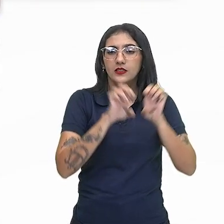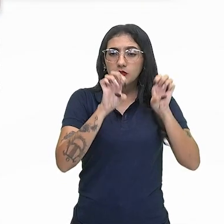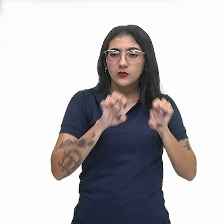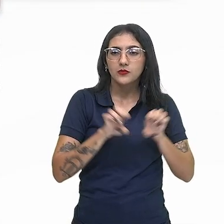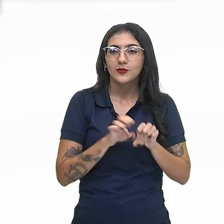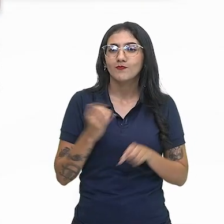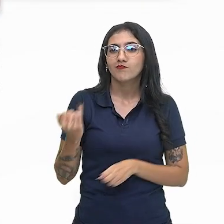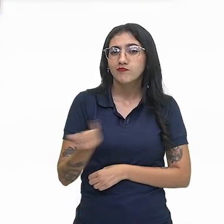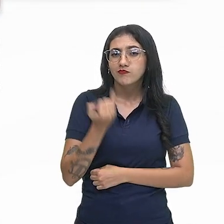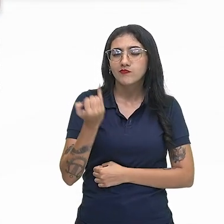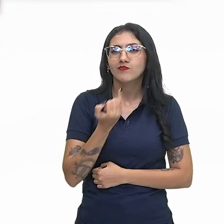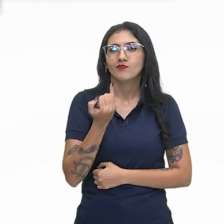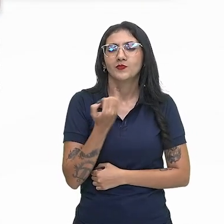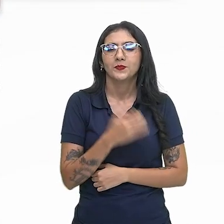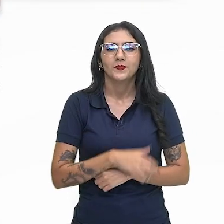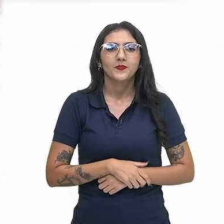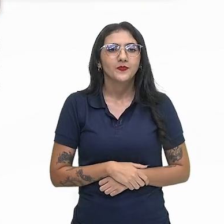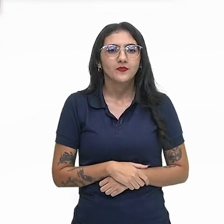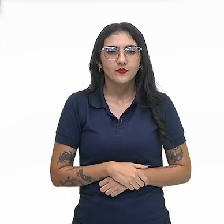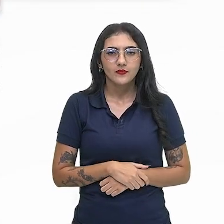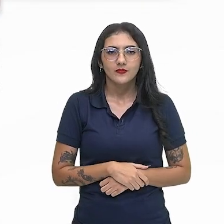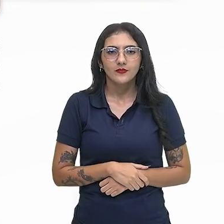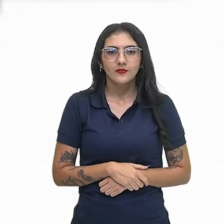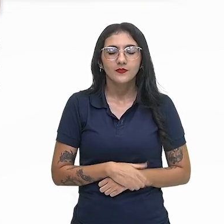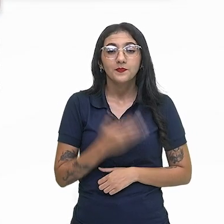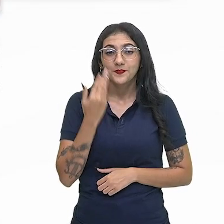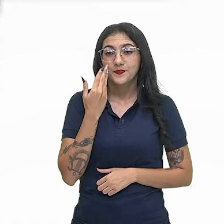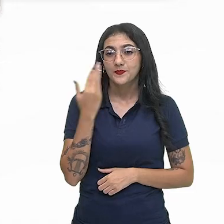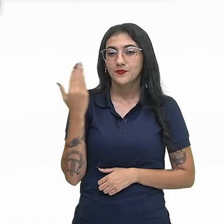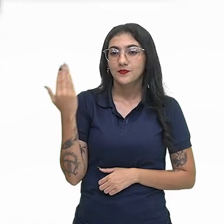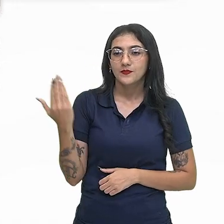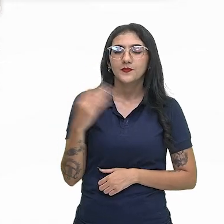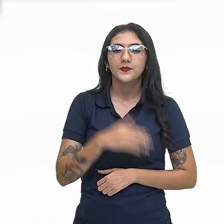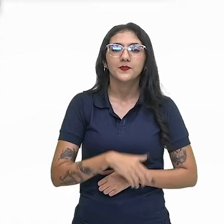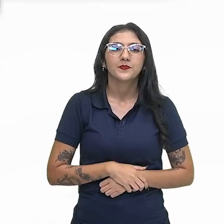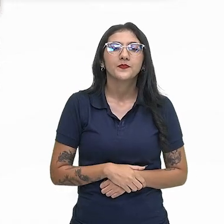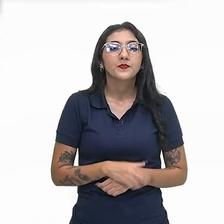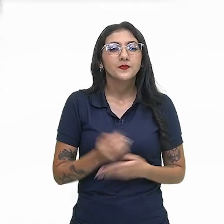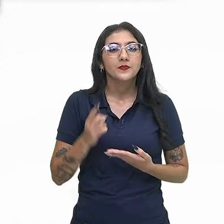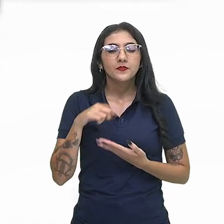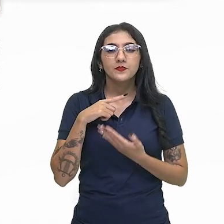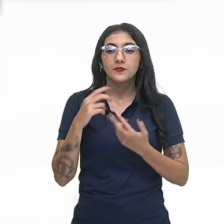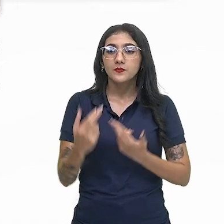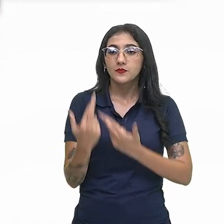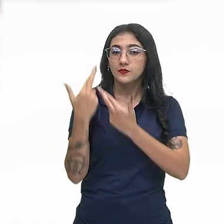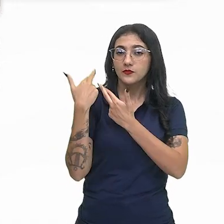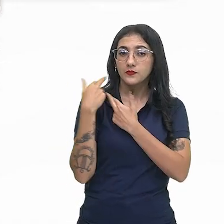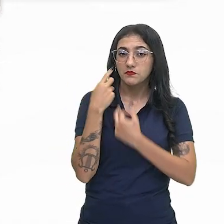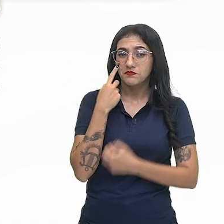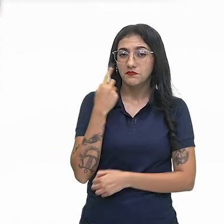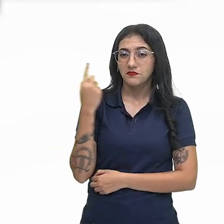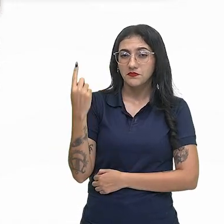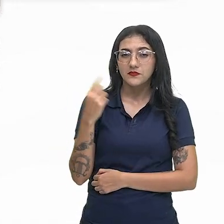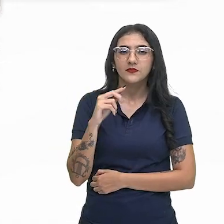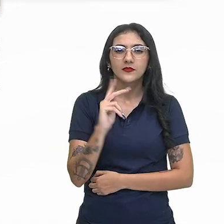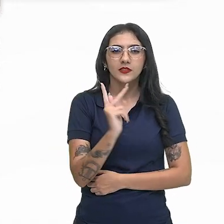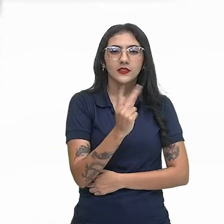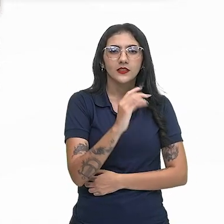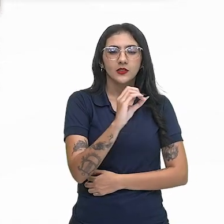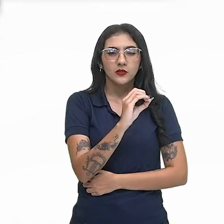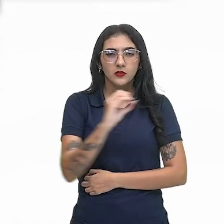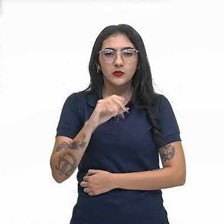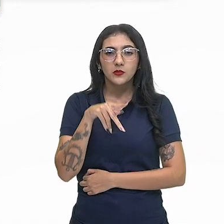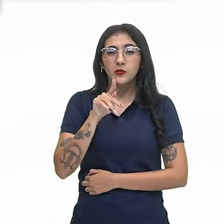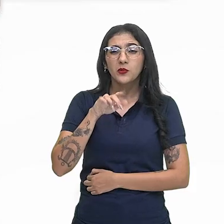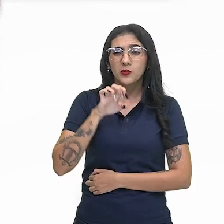fundamental no corpo de todos os seres vivos. Vejam vocês, essa descoberta foi com Robert Hooke e há muito